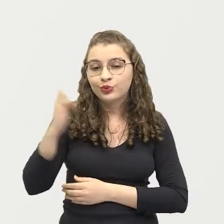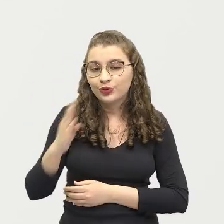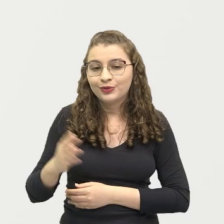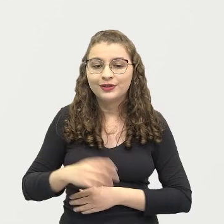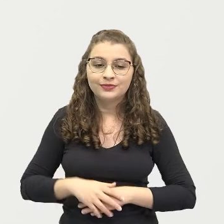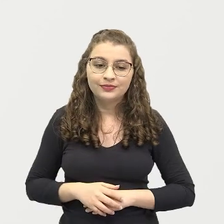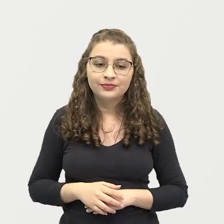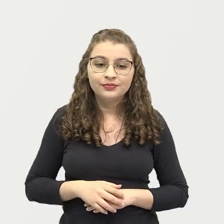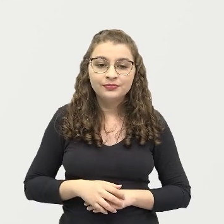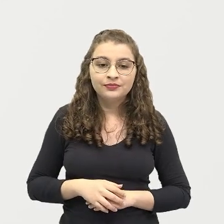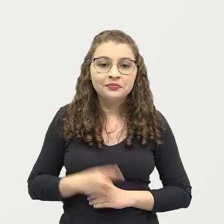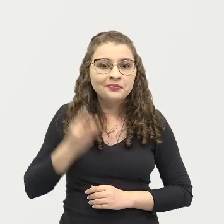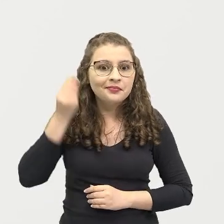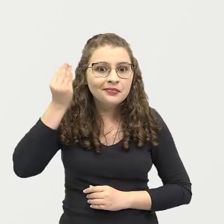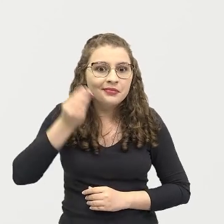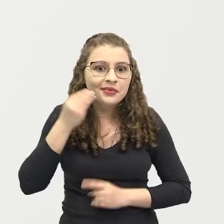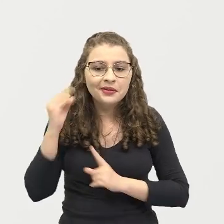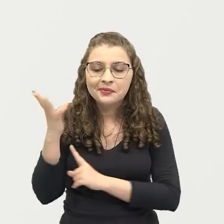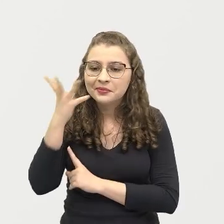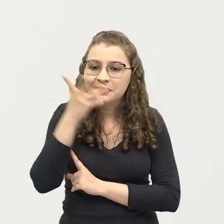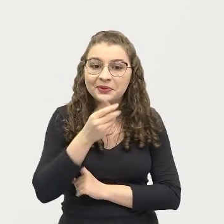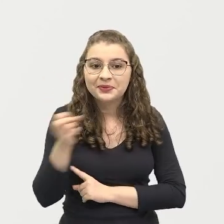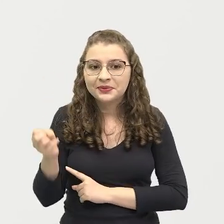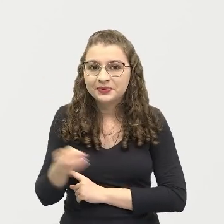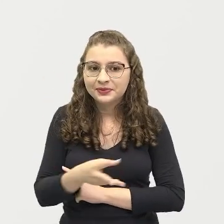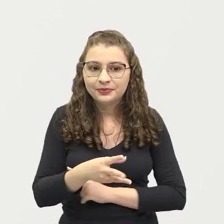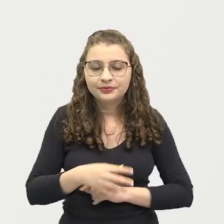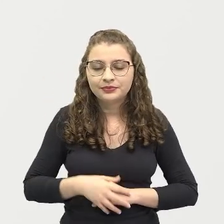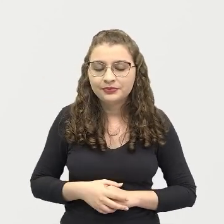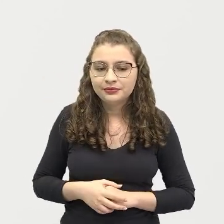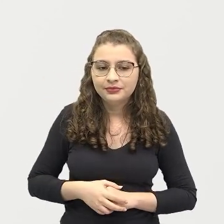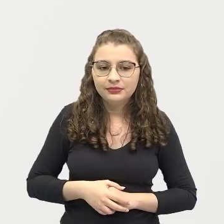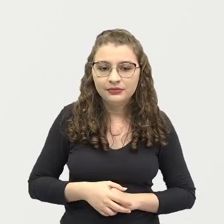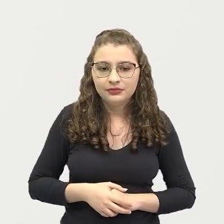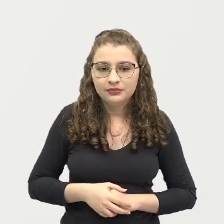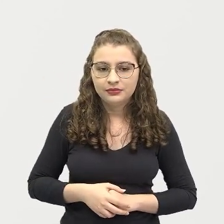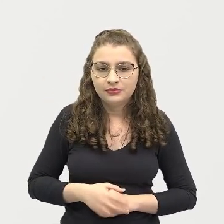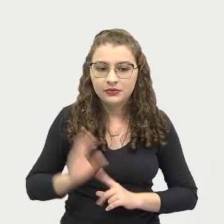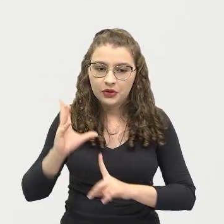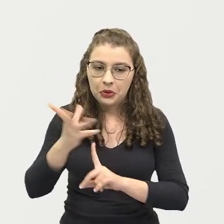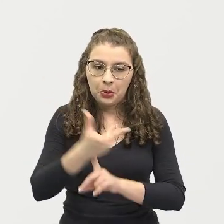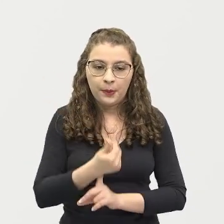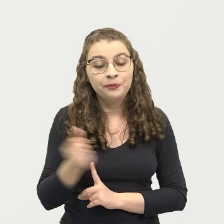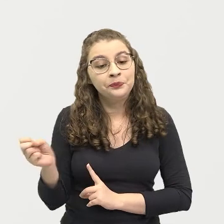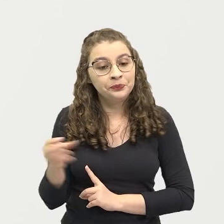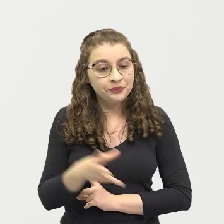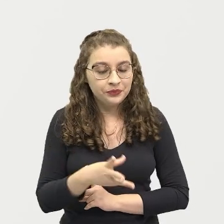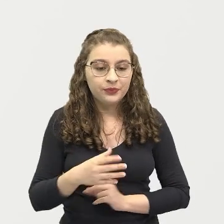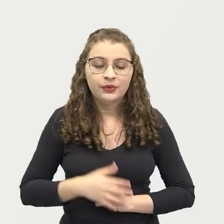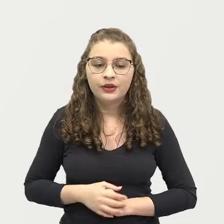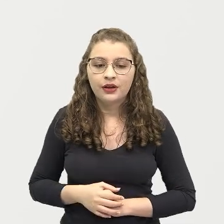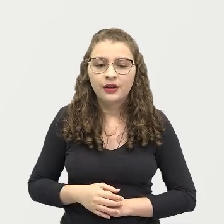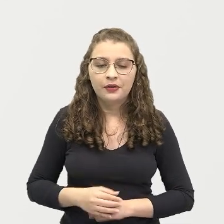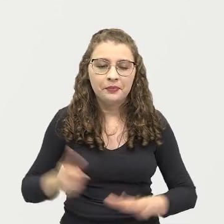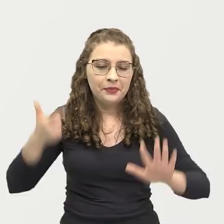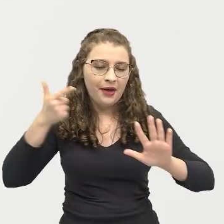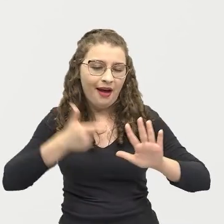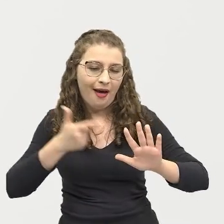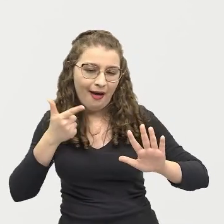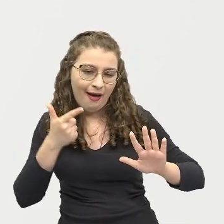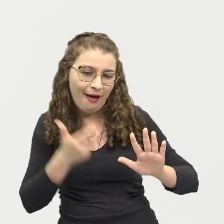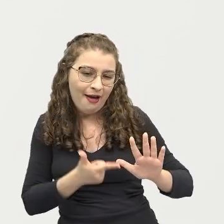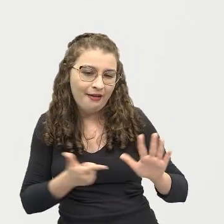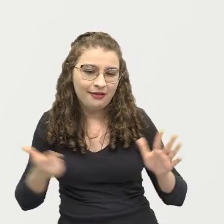Vão experimentar novas estéticas, vão renovações artísticas, vão utilizar